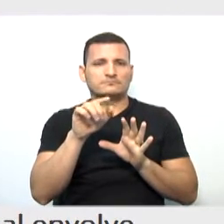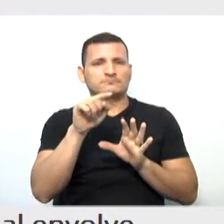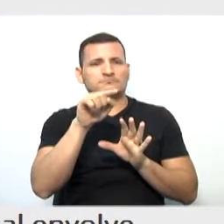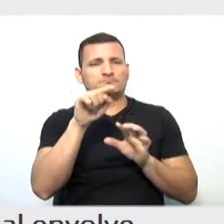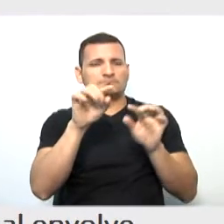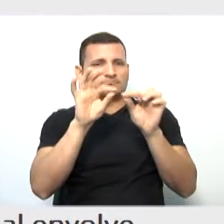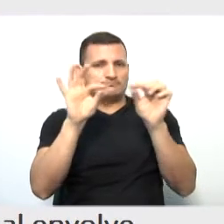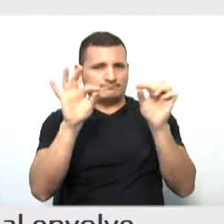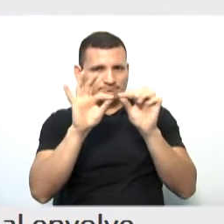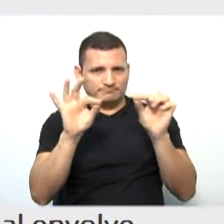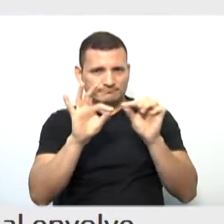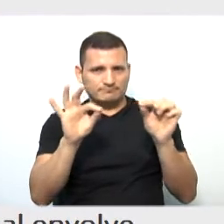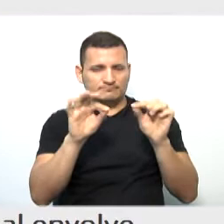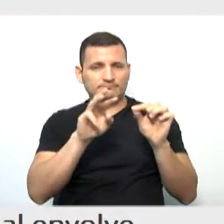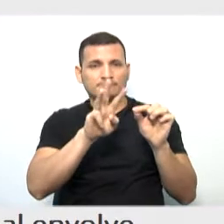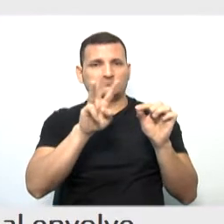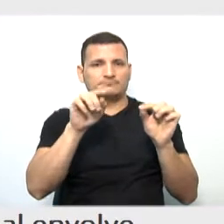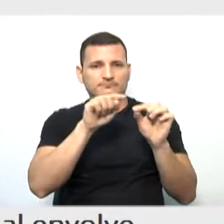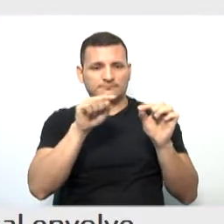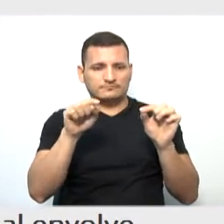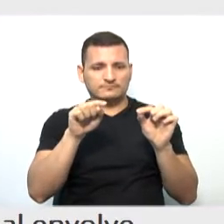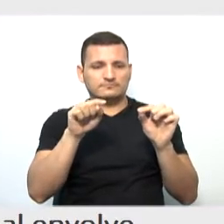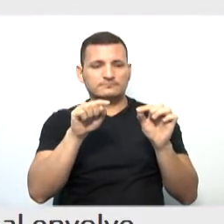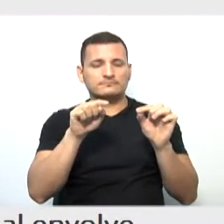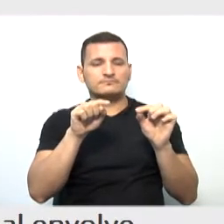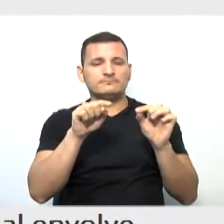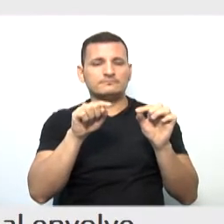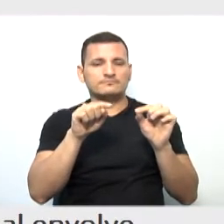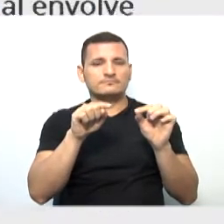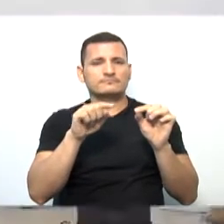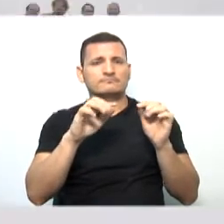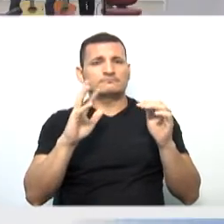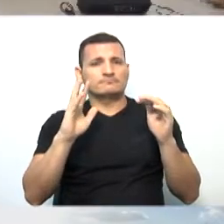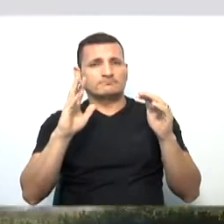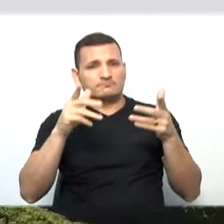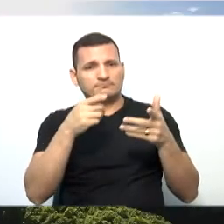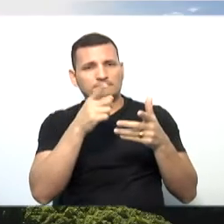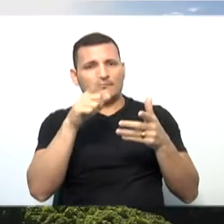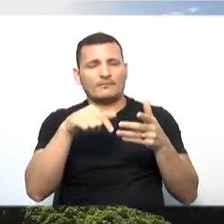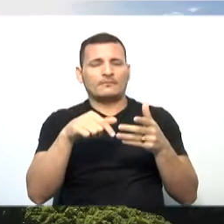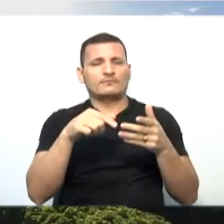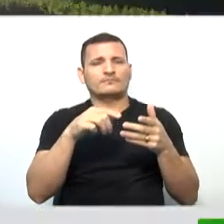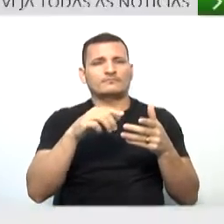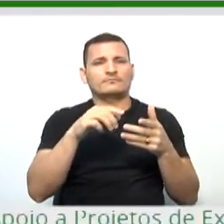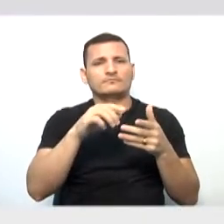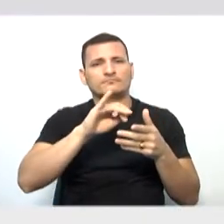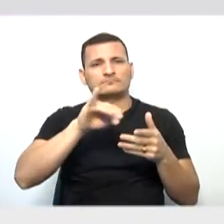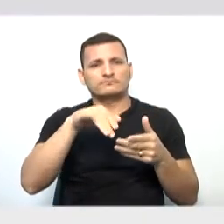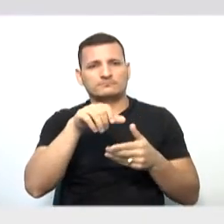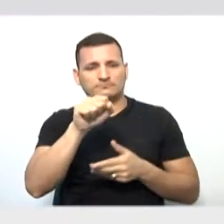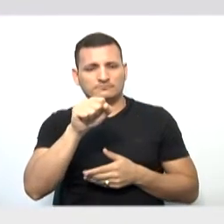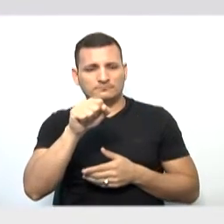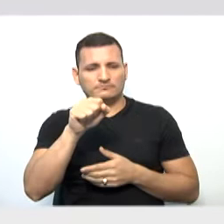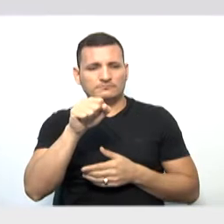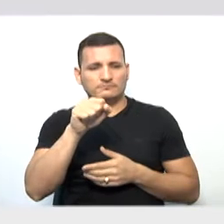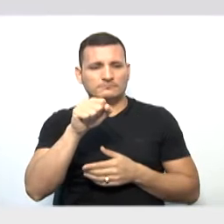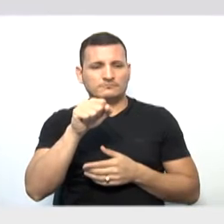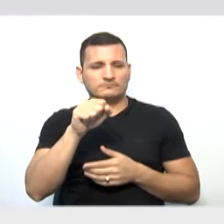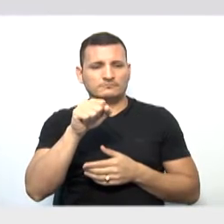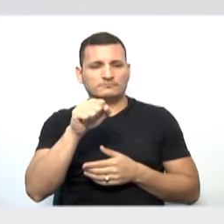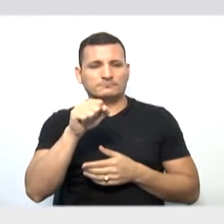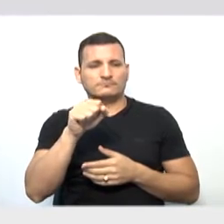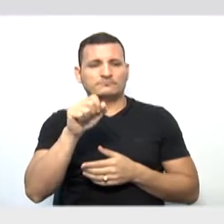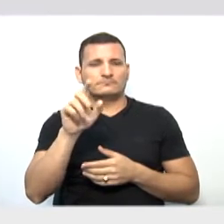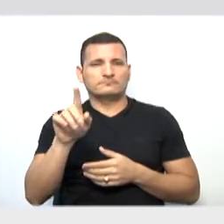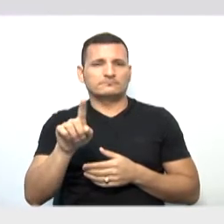notícia que está no site. Então, tudo isso é JavaScript. Todos esses comportamentos que a gente observa aqui,